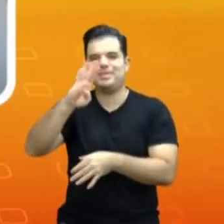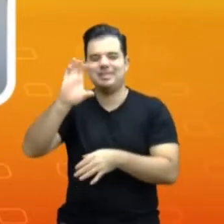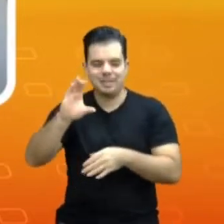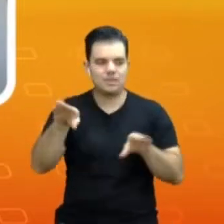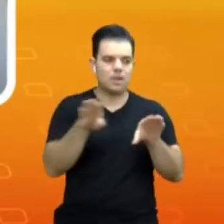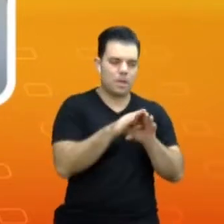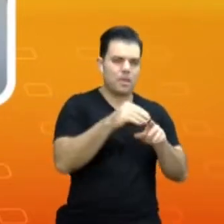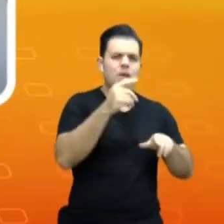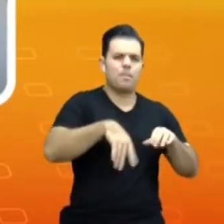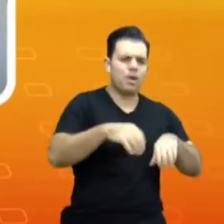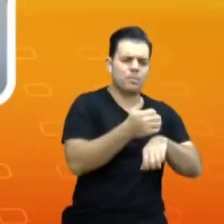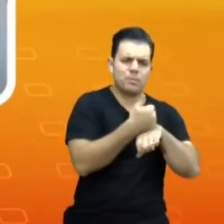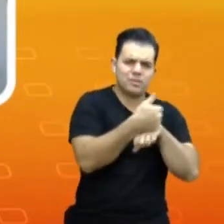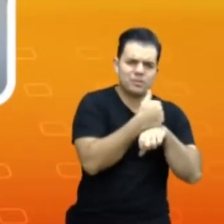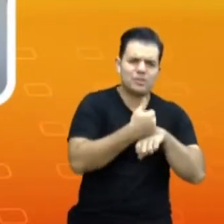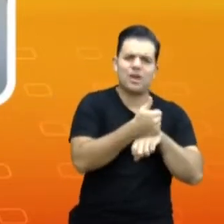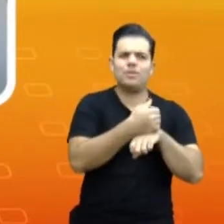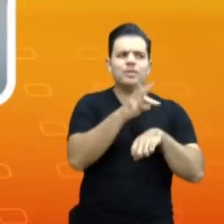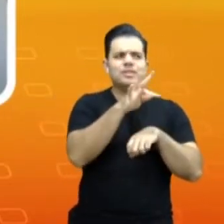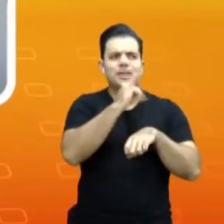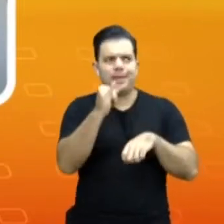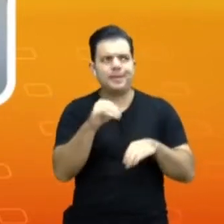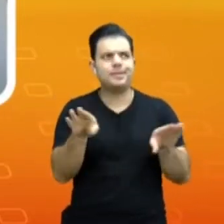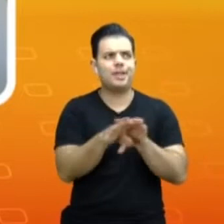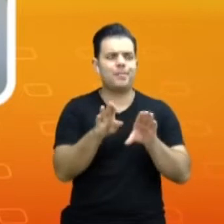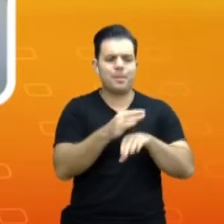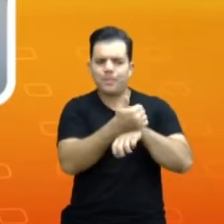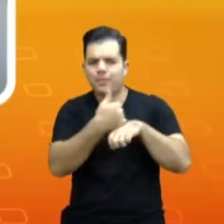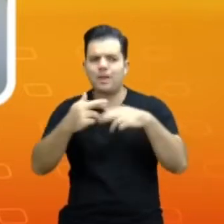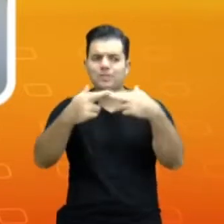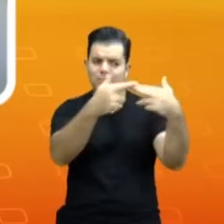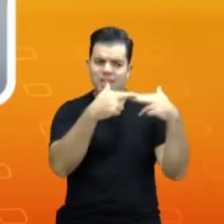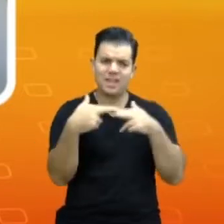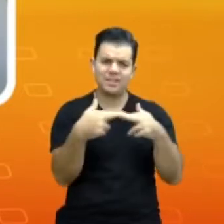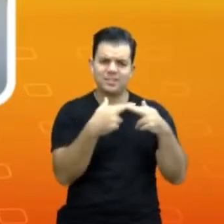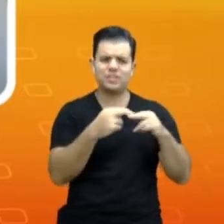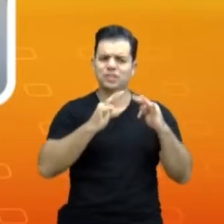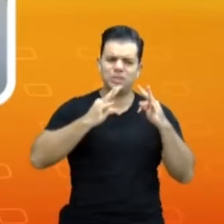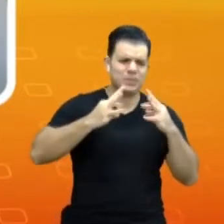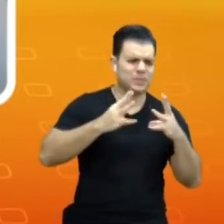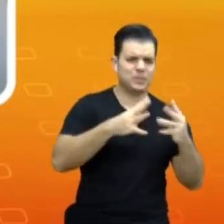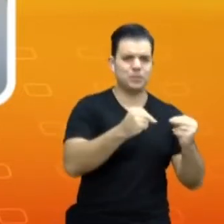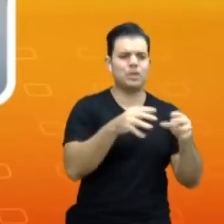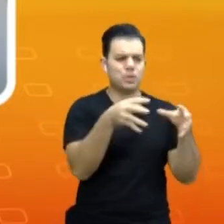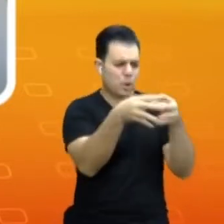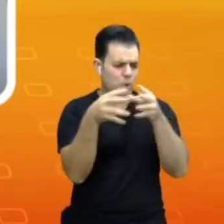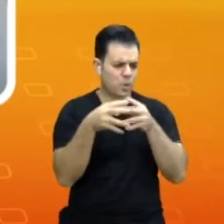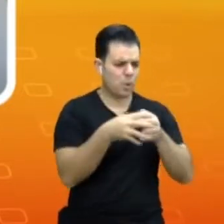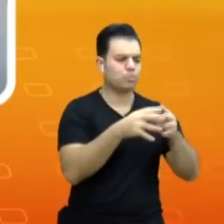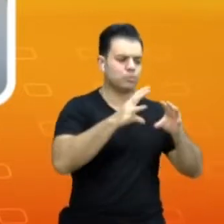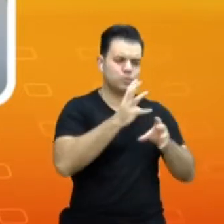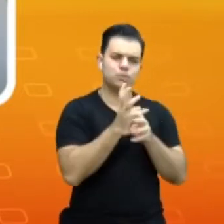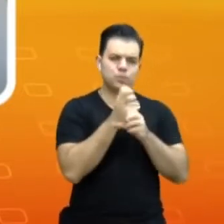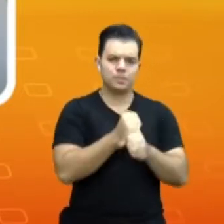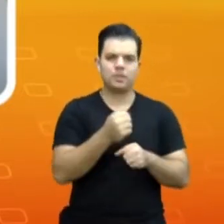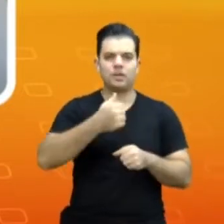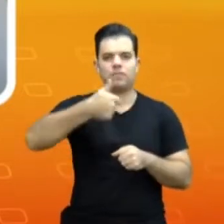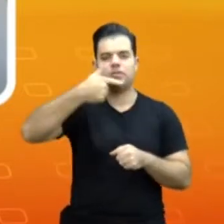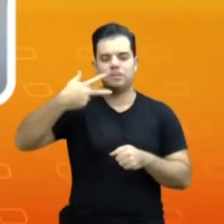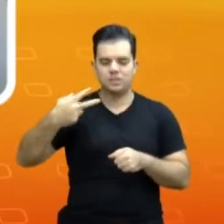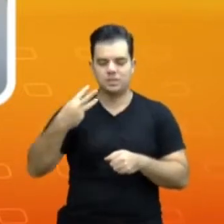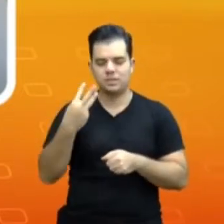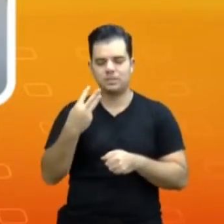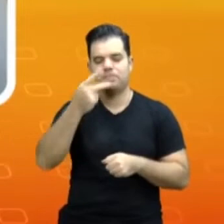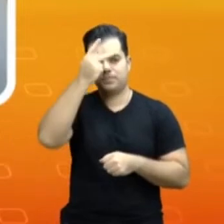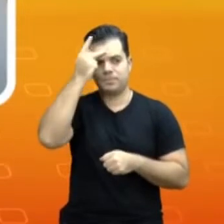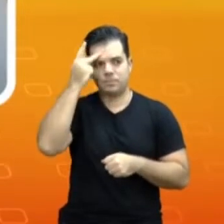gente botava ali um profissional de TI, botava um profissional de rede, né, então a gente tinha aí um grupo de 23 pessoas. Com a mudança